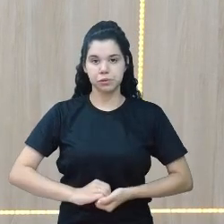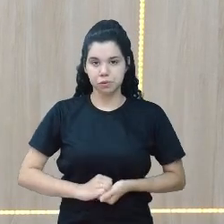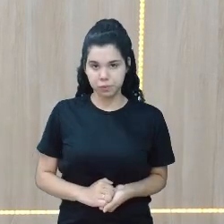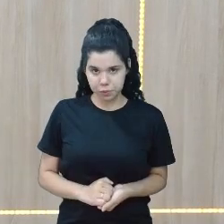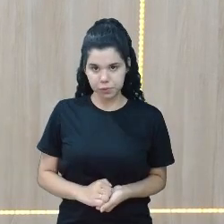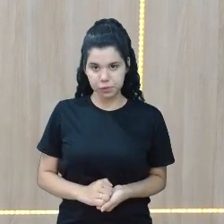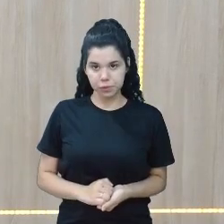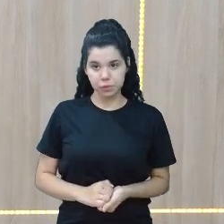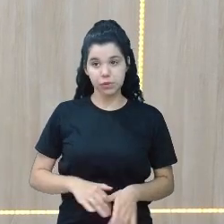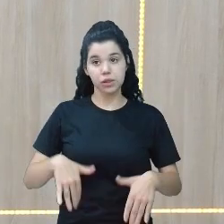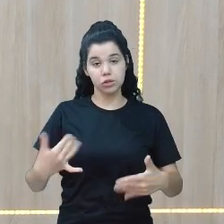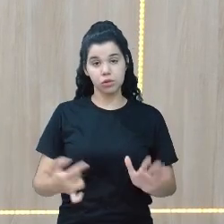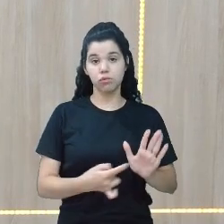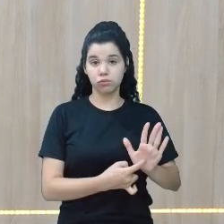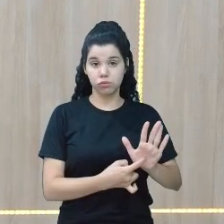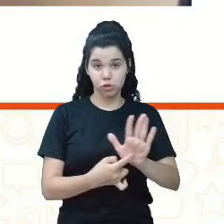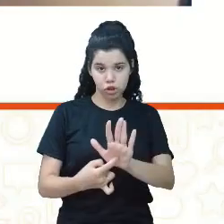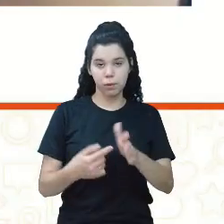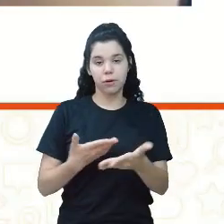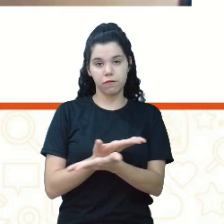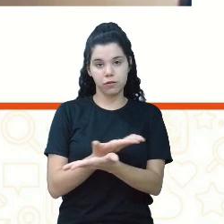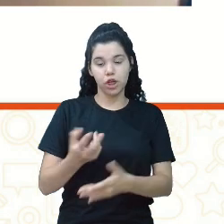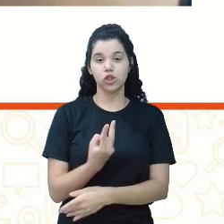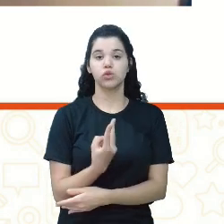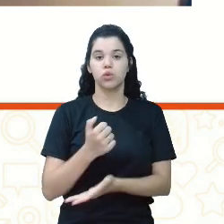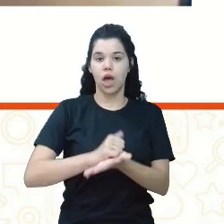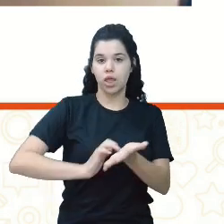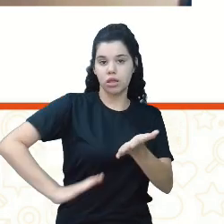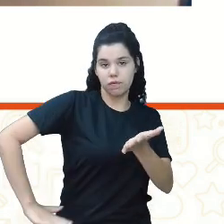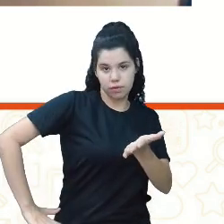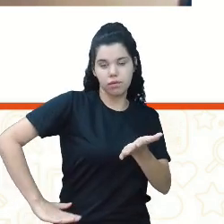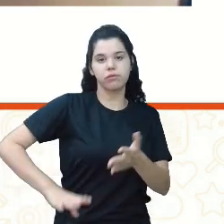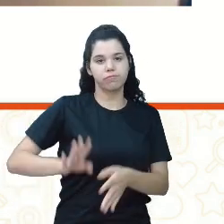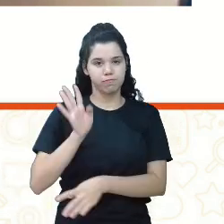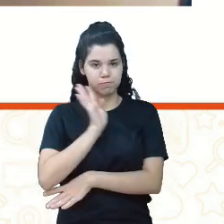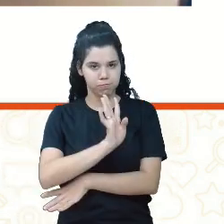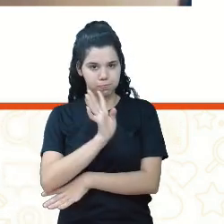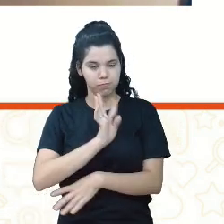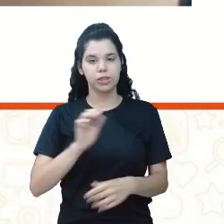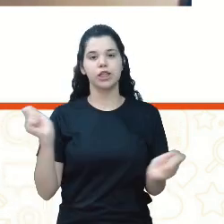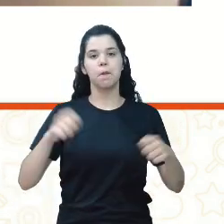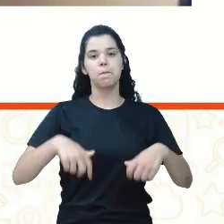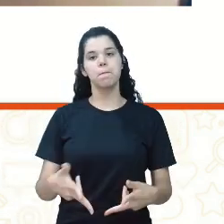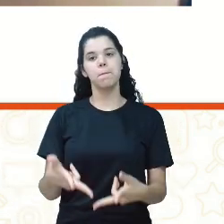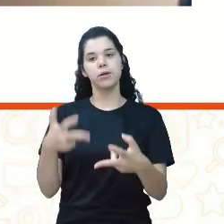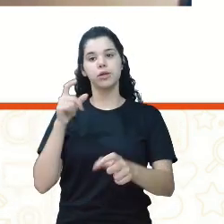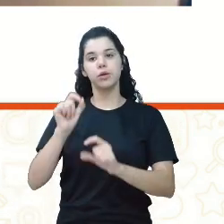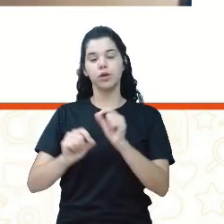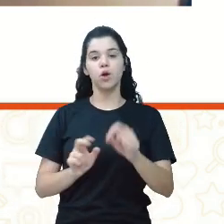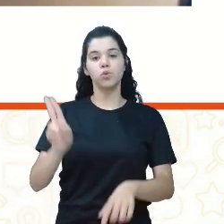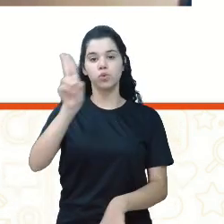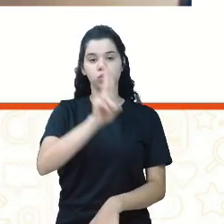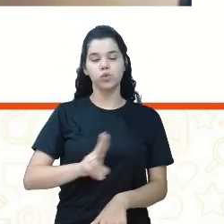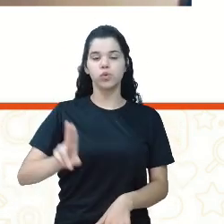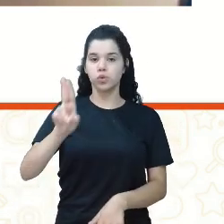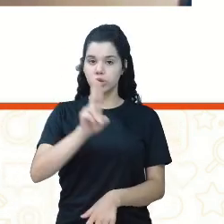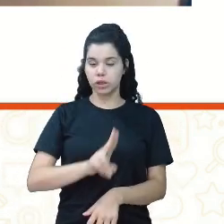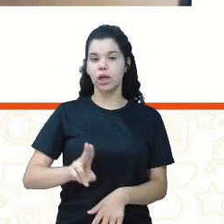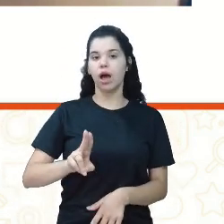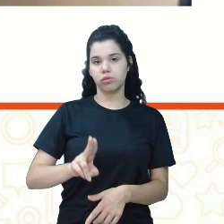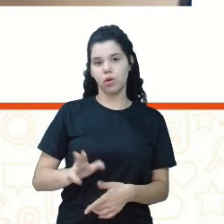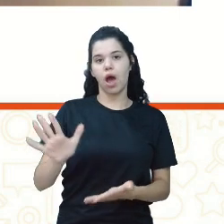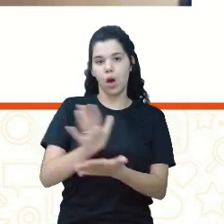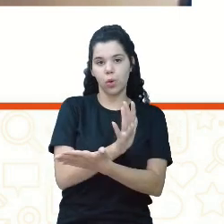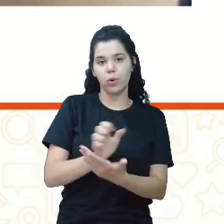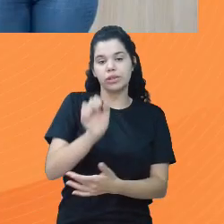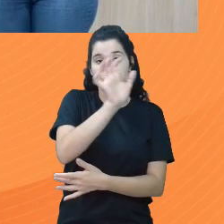Então, eu trouxe duas atividades interessantes, né, que a gente pode perceber, um trabalho com figuras geométricas e um